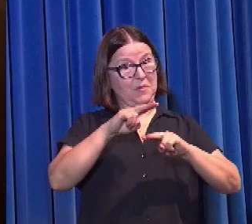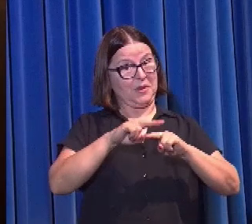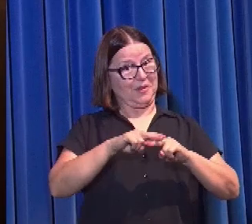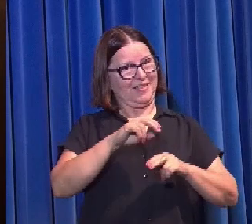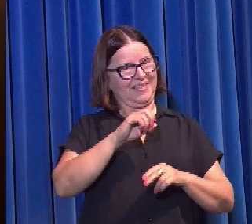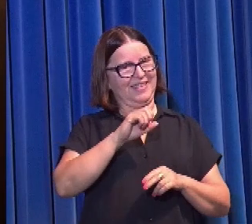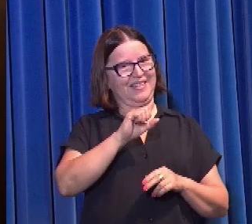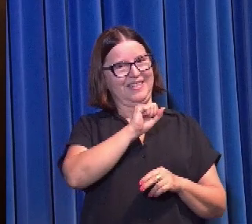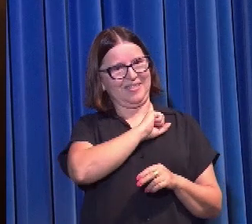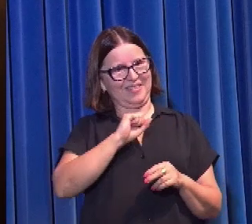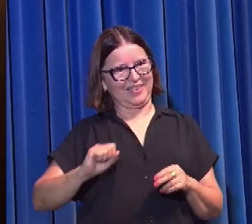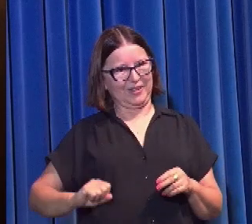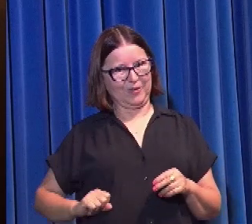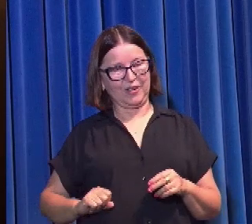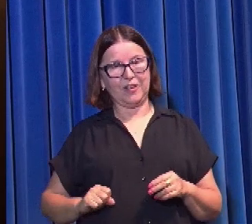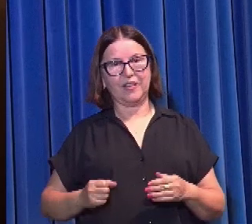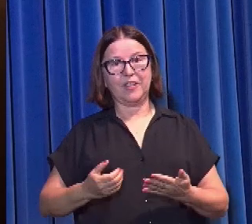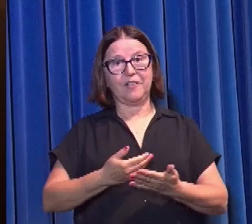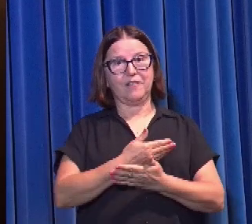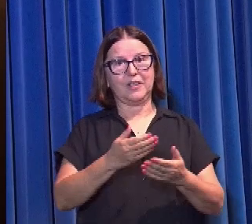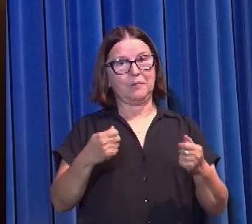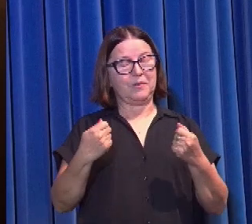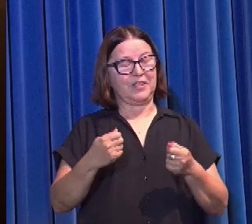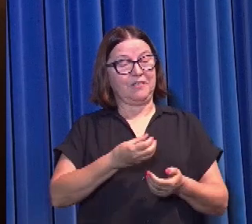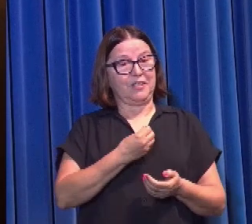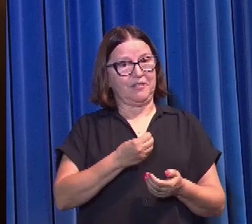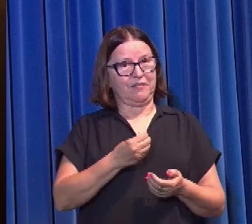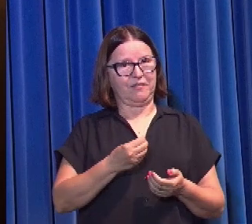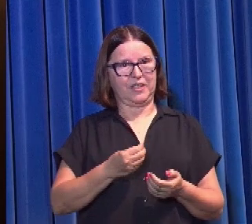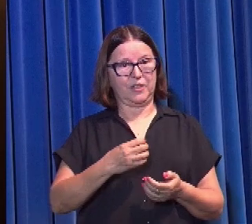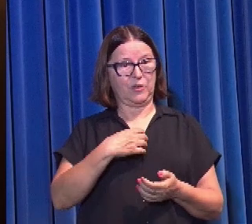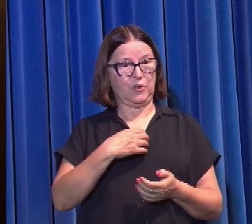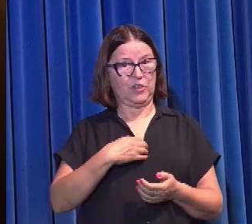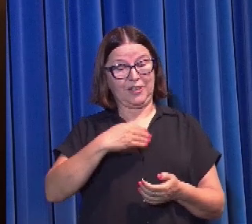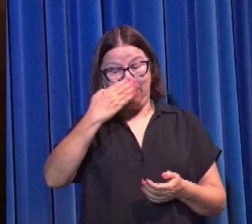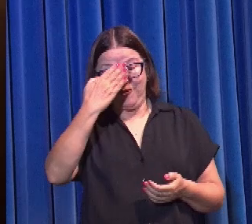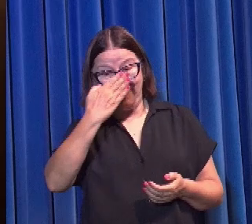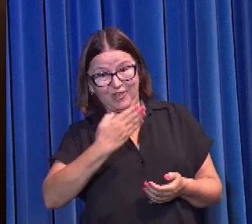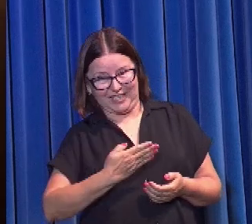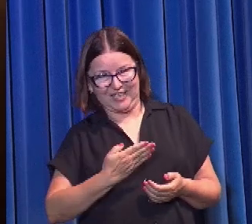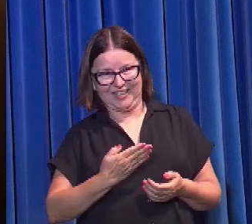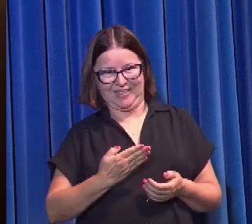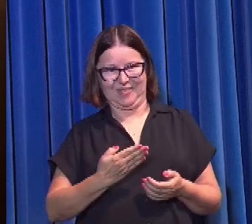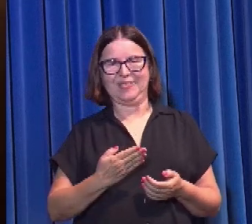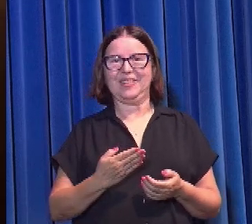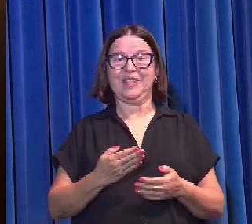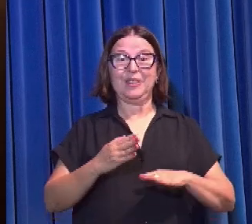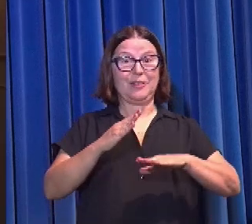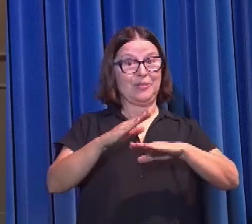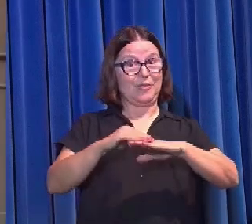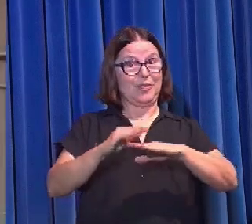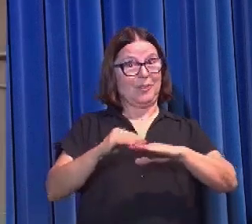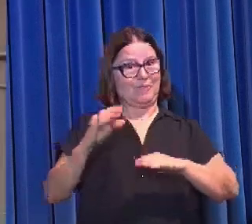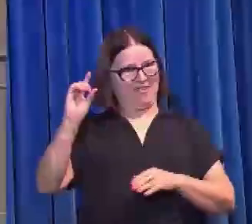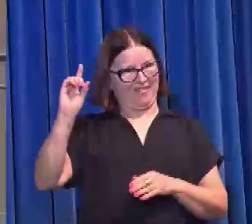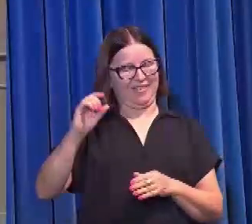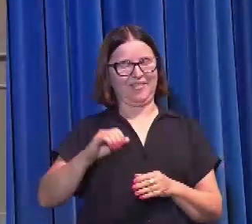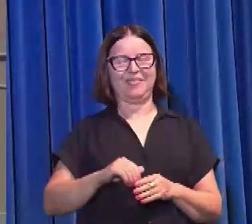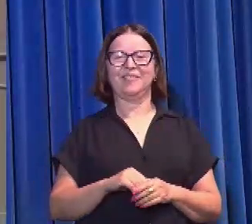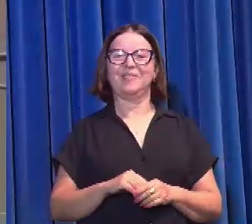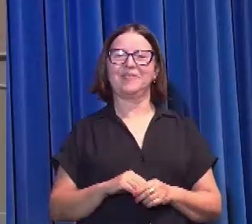que andeis de modo digno da vocação a que fostes chamados. Irmãos, o pastor